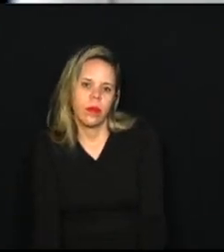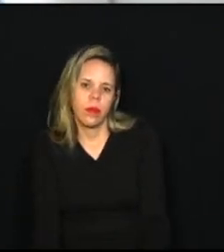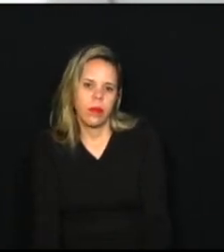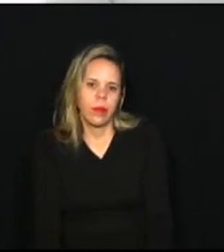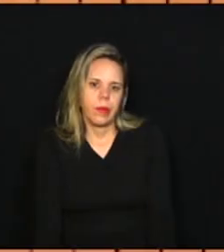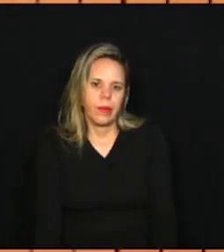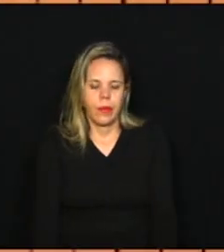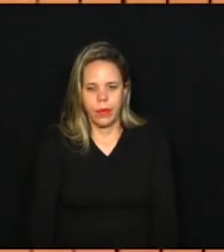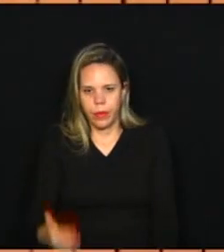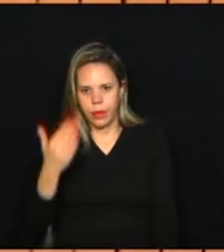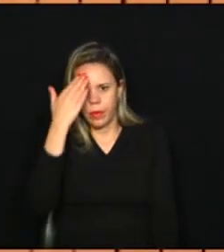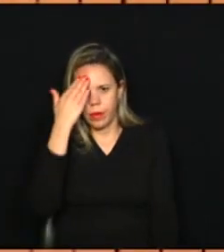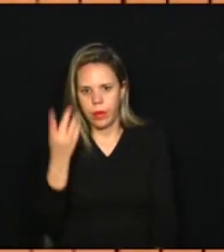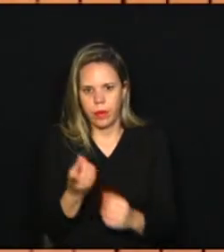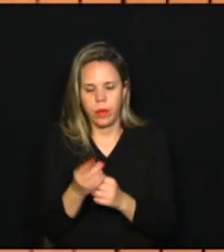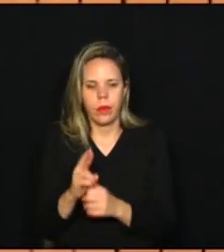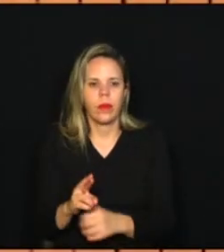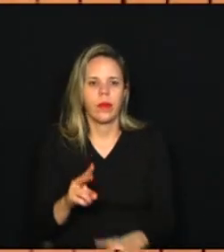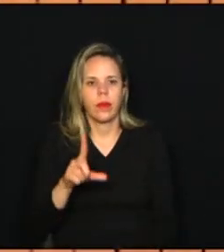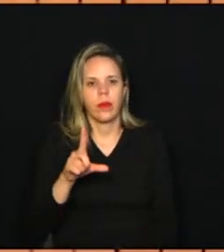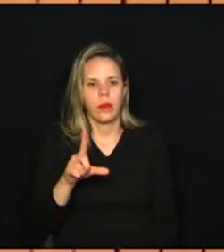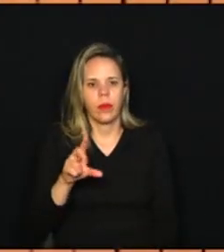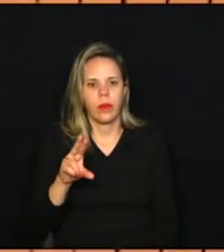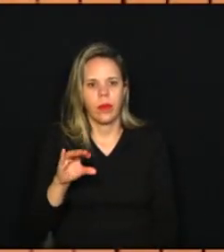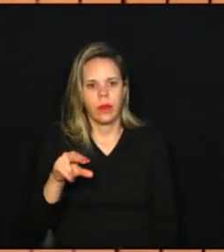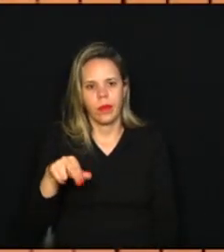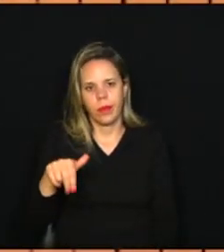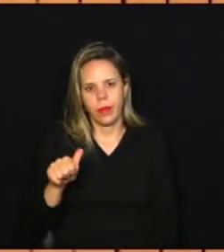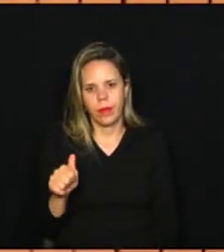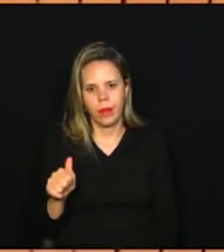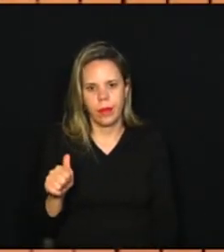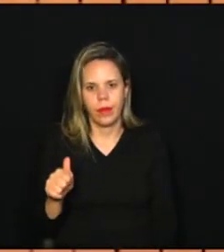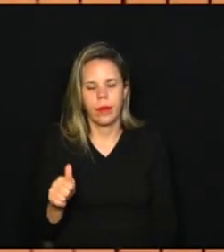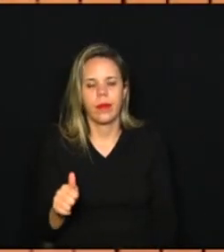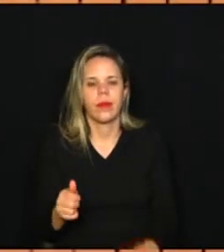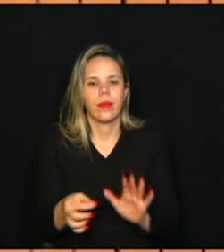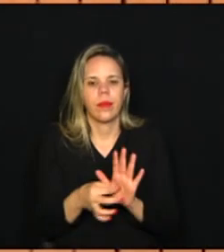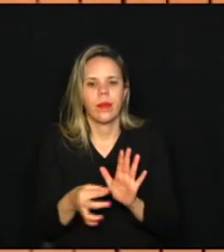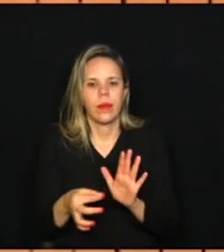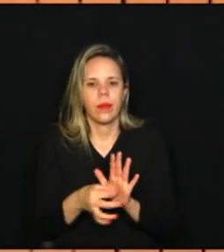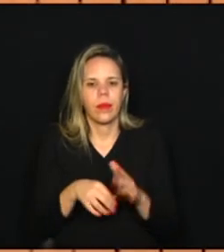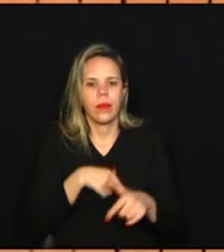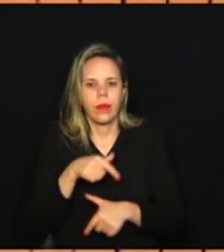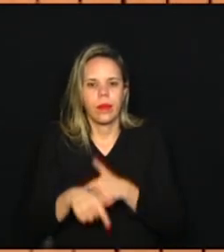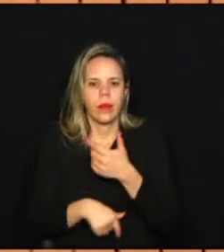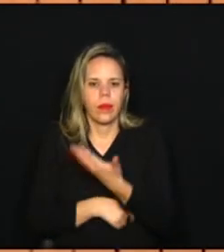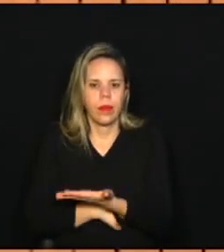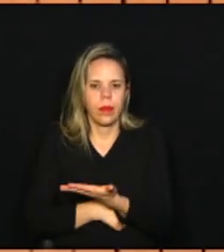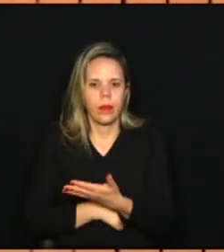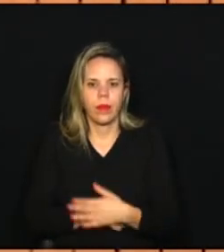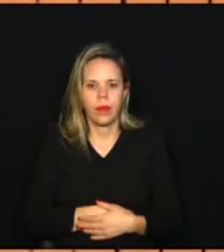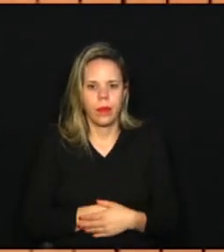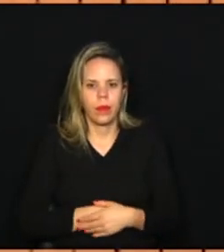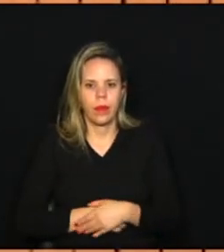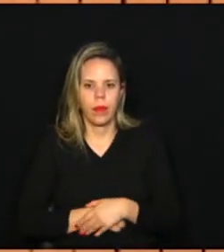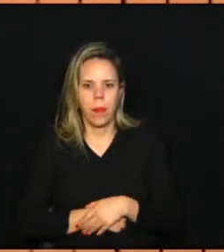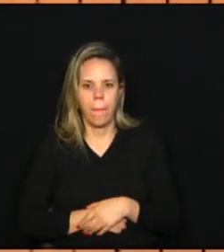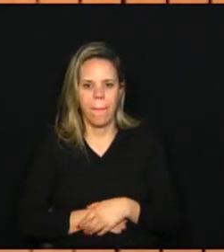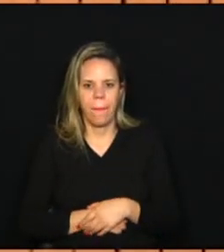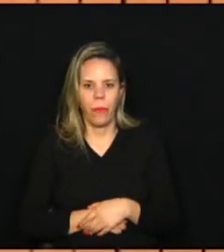Muito obrigado, doutora Luciana Utsunomiya, pelas colocações, pelo trabalho. Enfim, deu